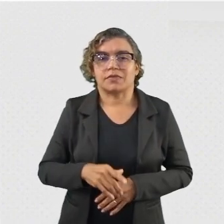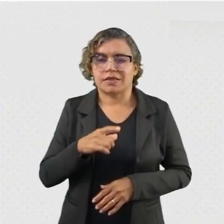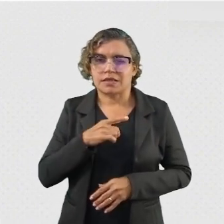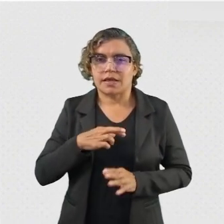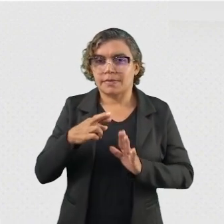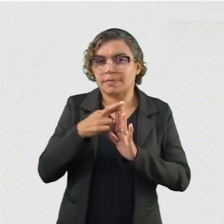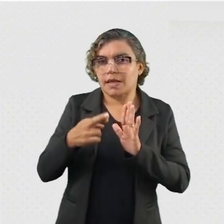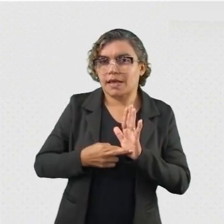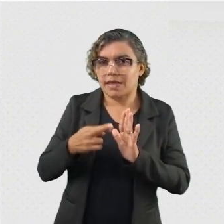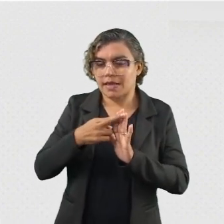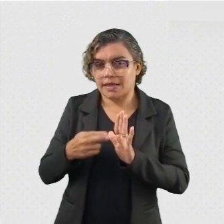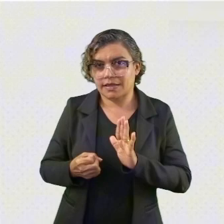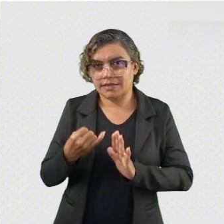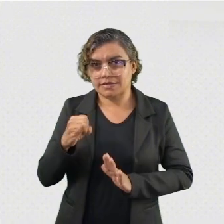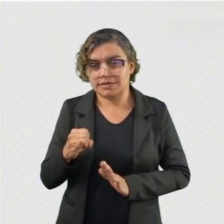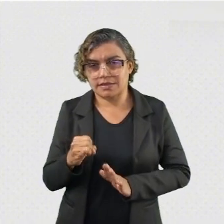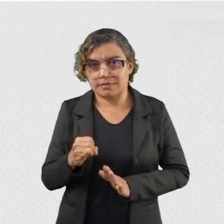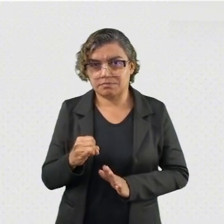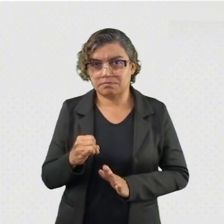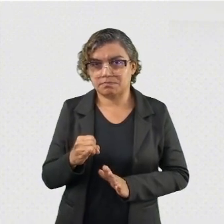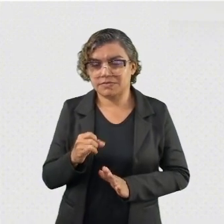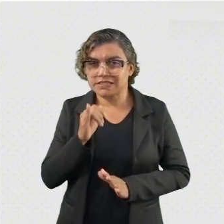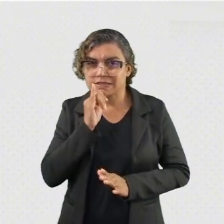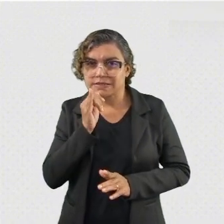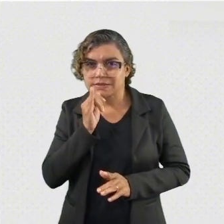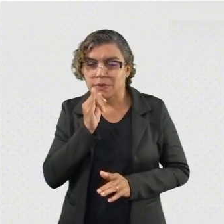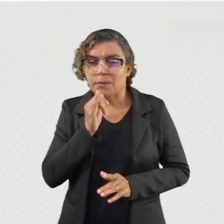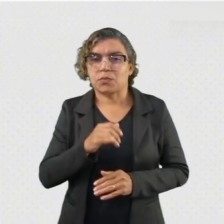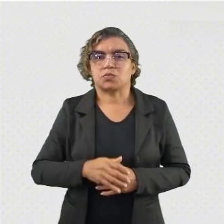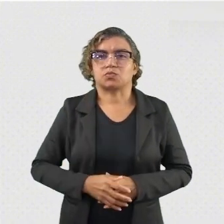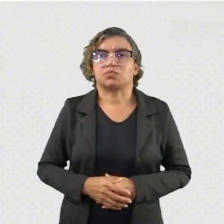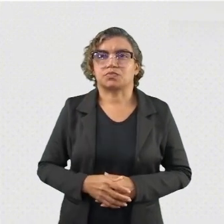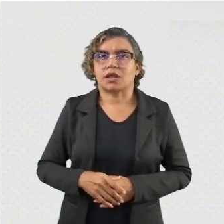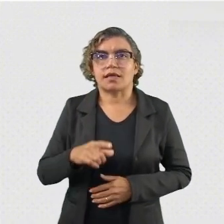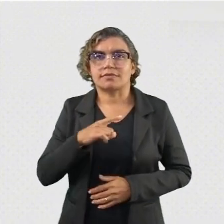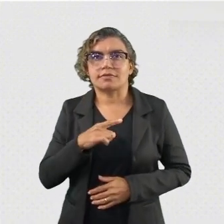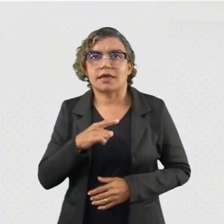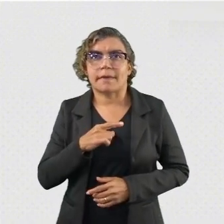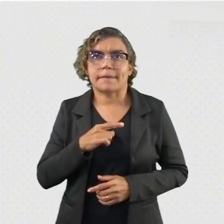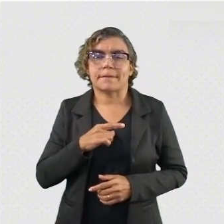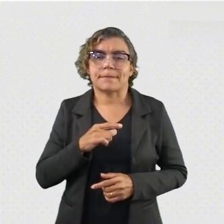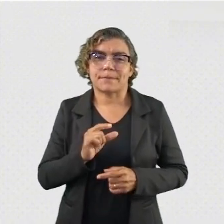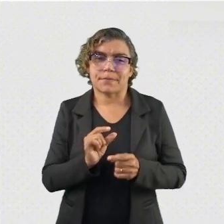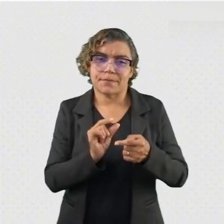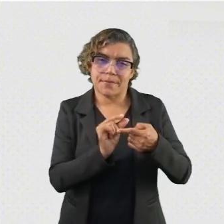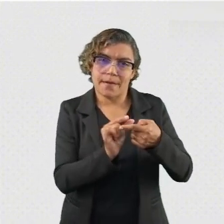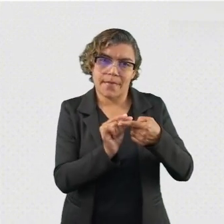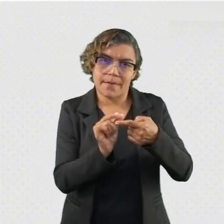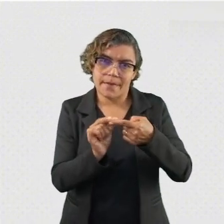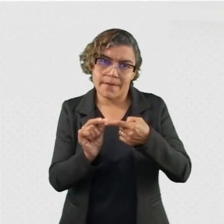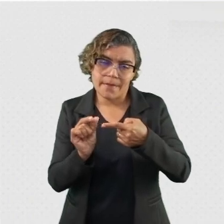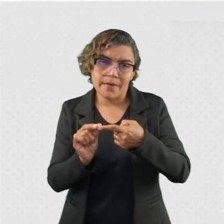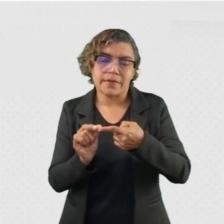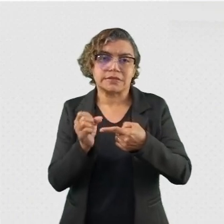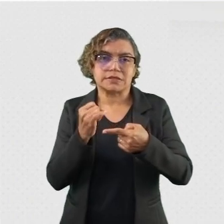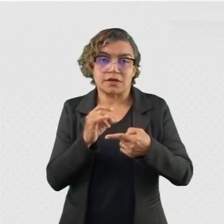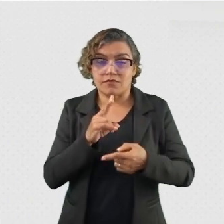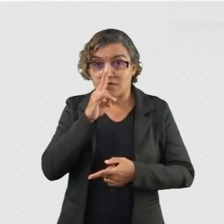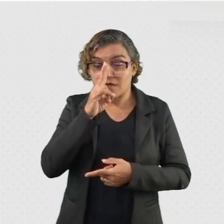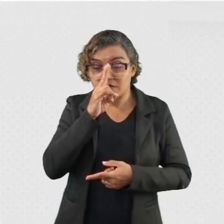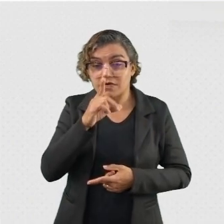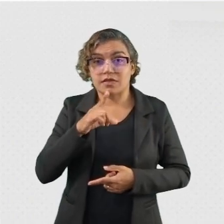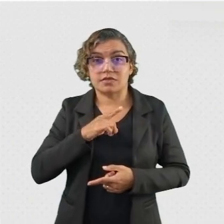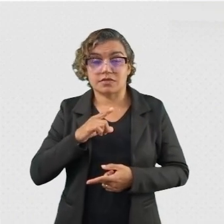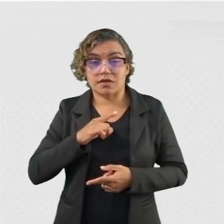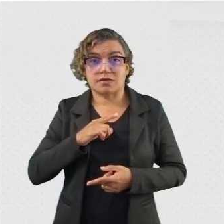é, se a sílaba tônica é a última, você dobra, e é formada por consoante, vogal e consoante, você dobra a